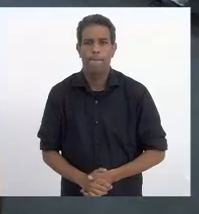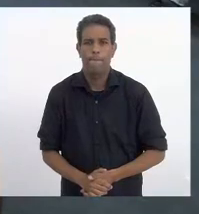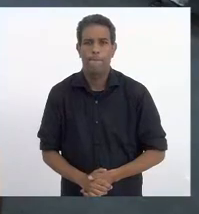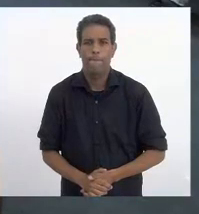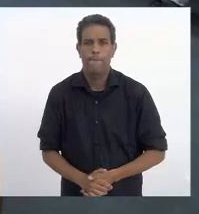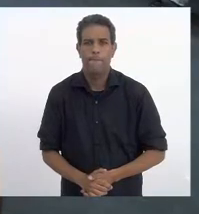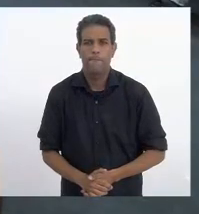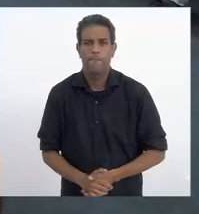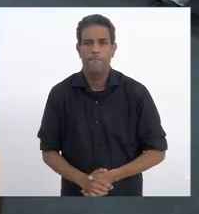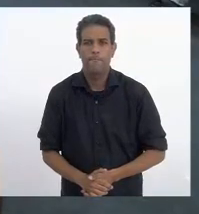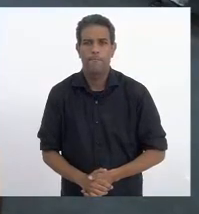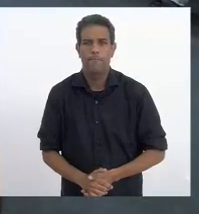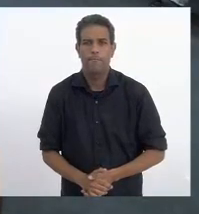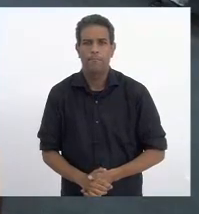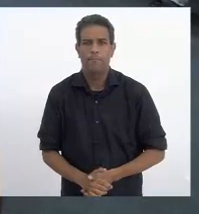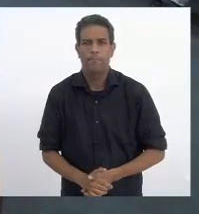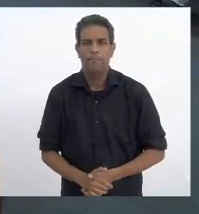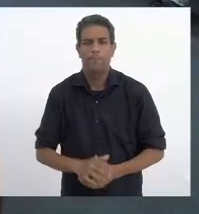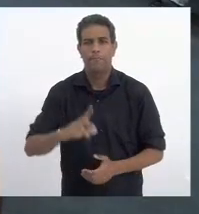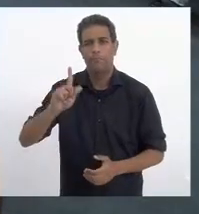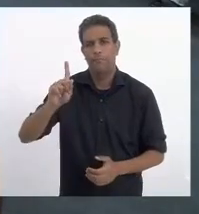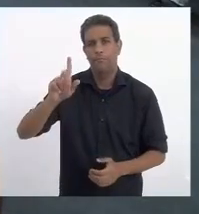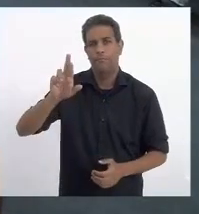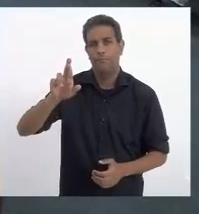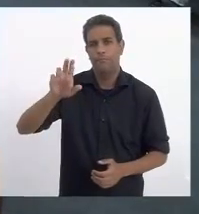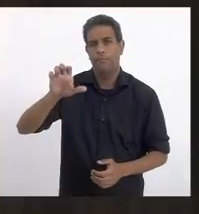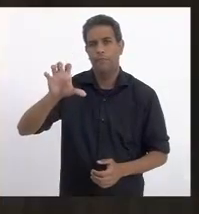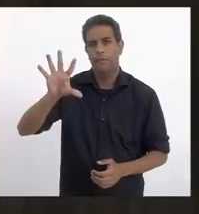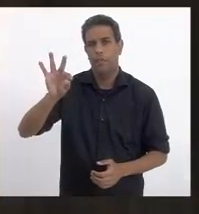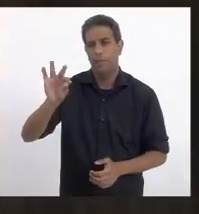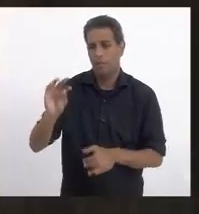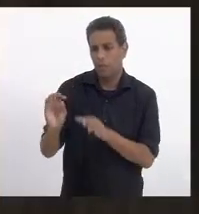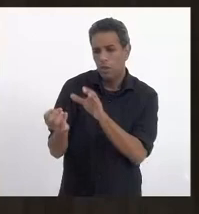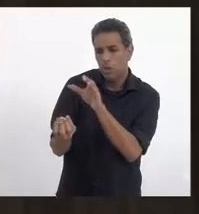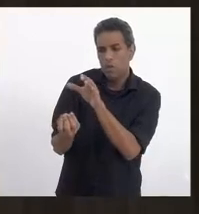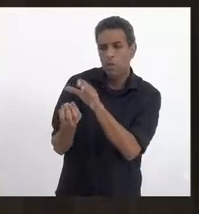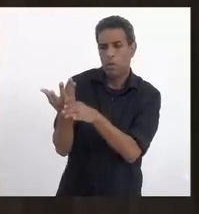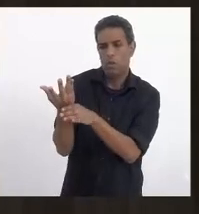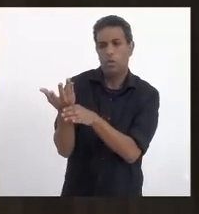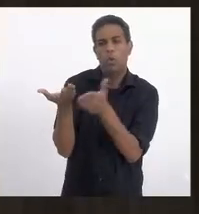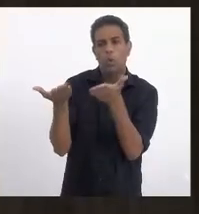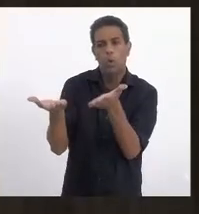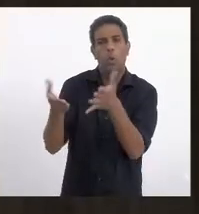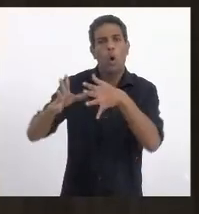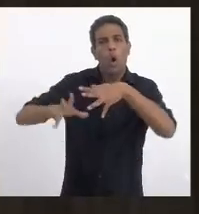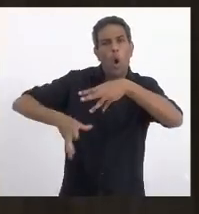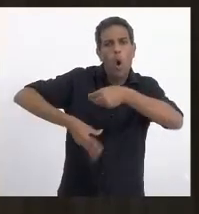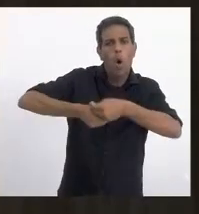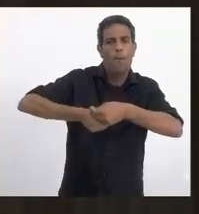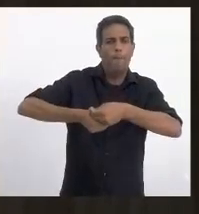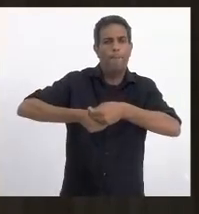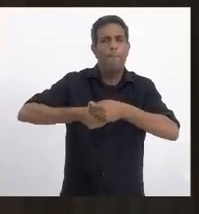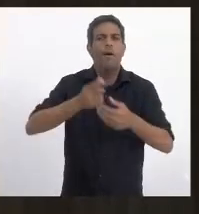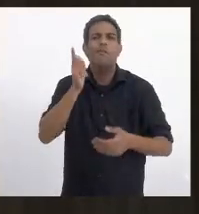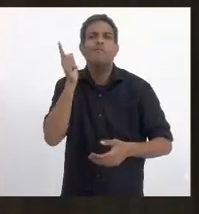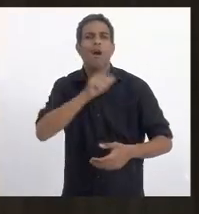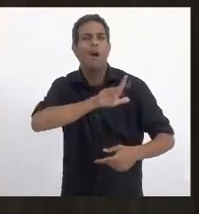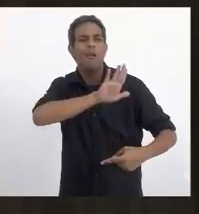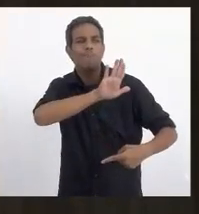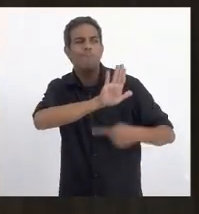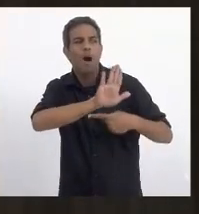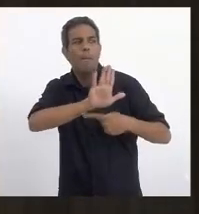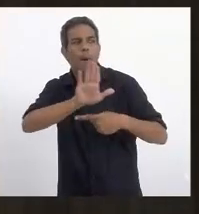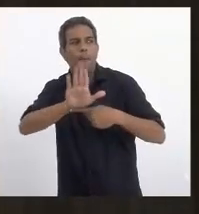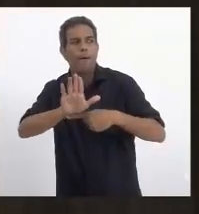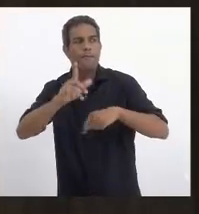e a Gretchen foi criada no início e como compensatória para compensar